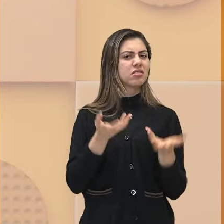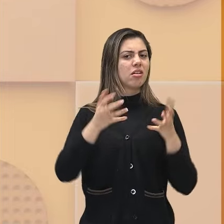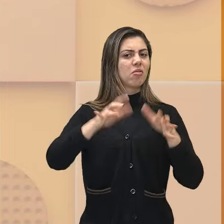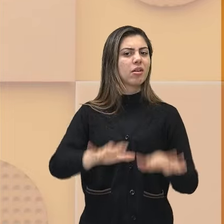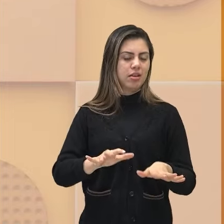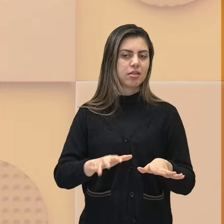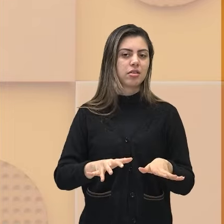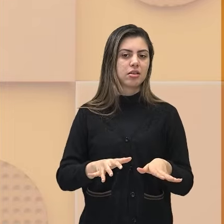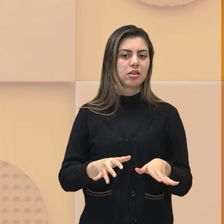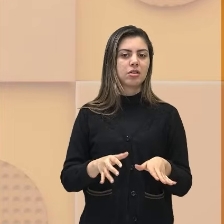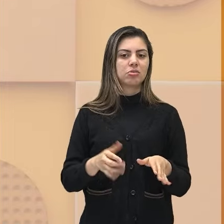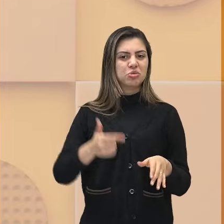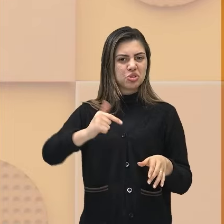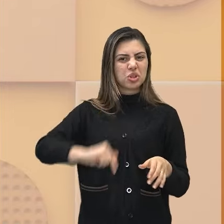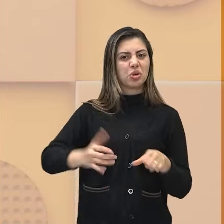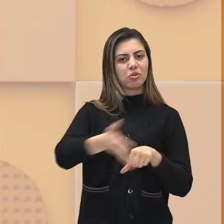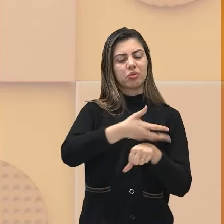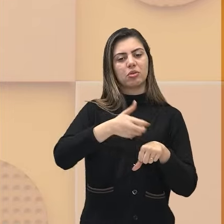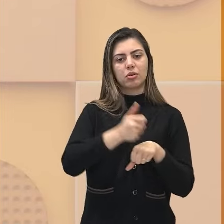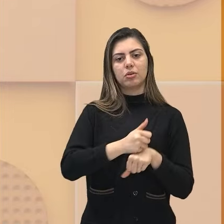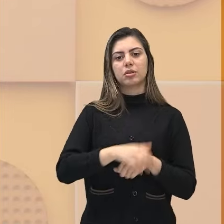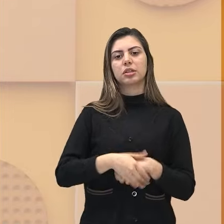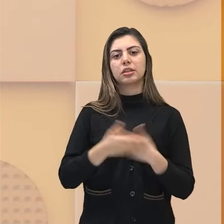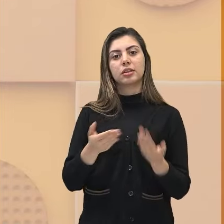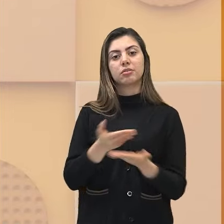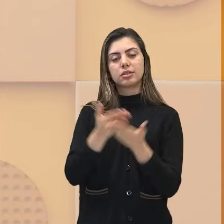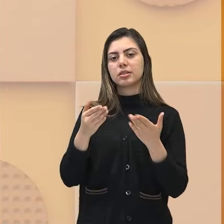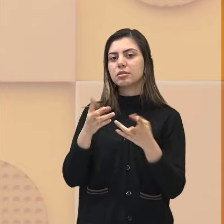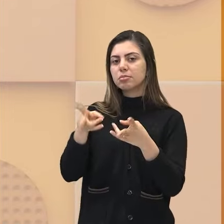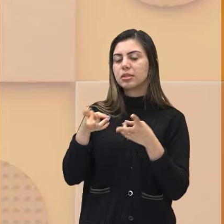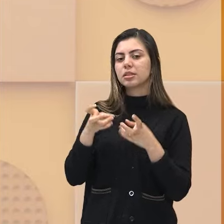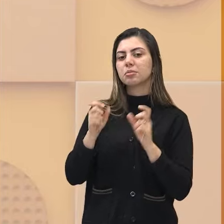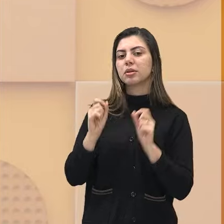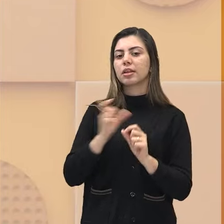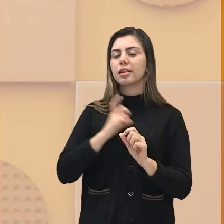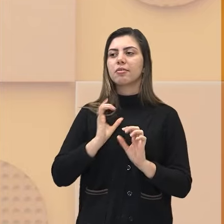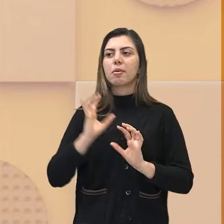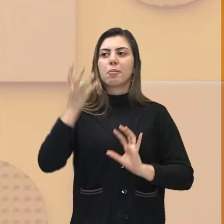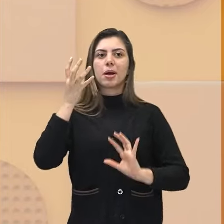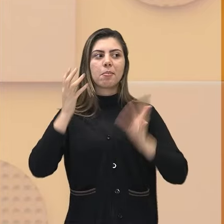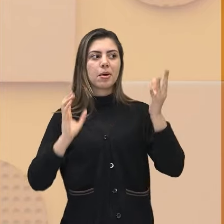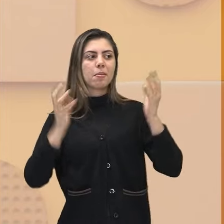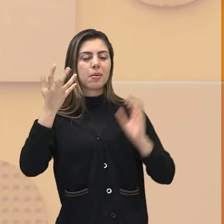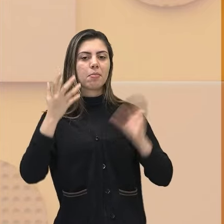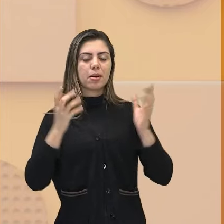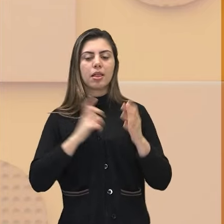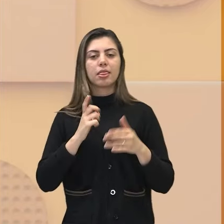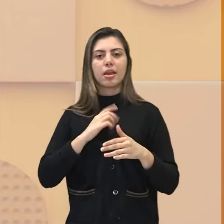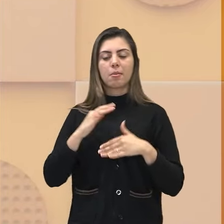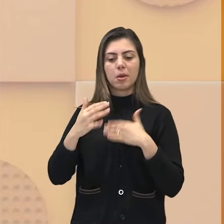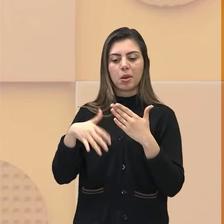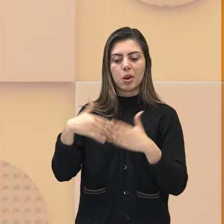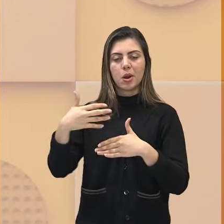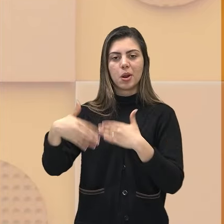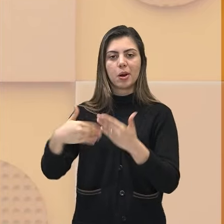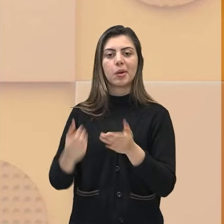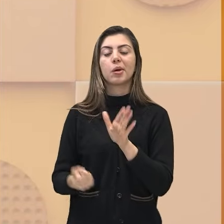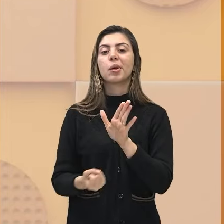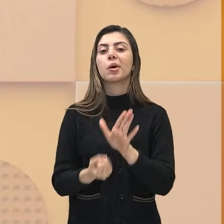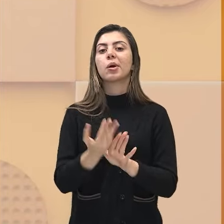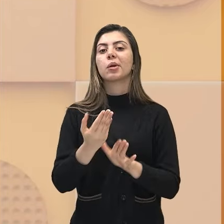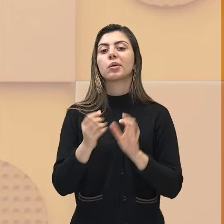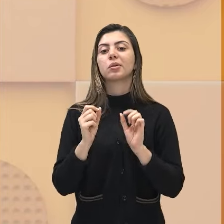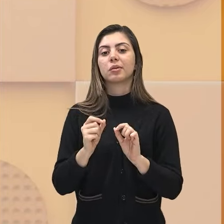voltar ao status de colônia. Então você observa que esses acontecimentos vão se encadeando, iniciando com o quê?